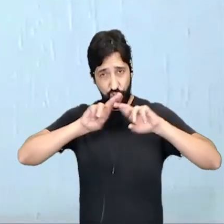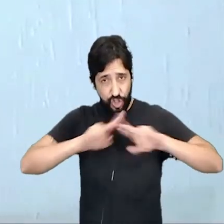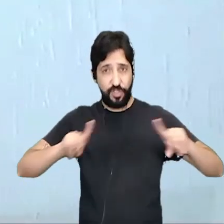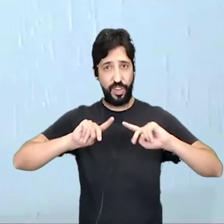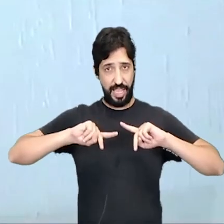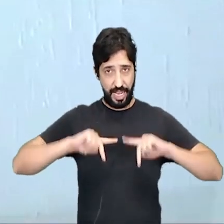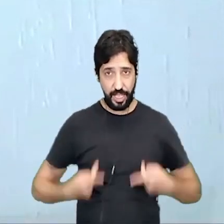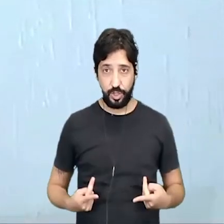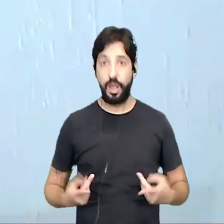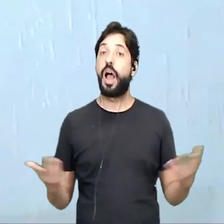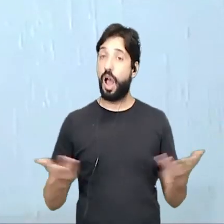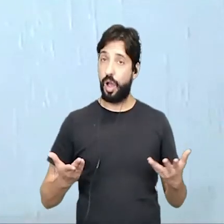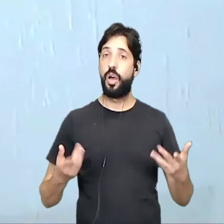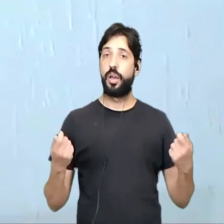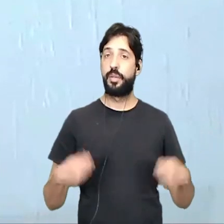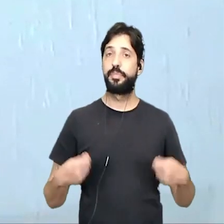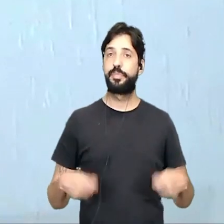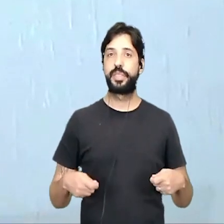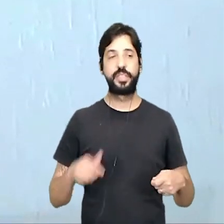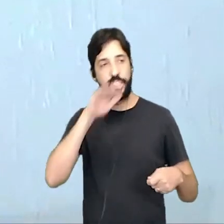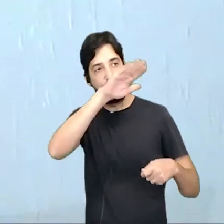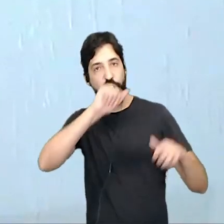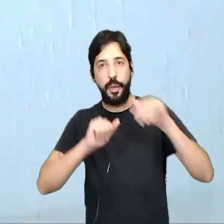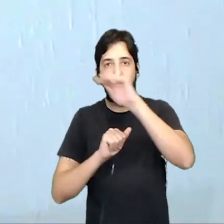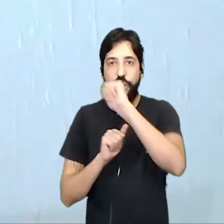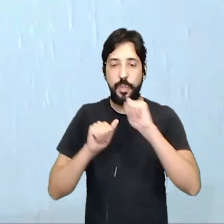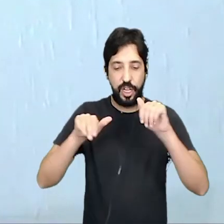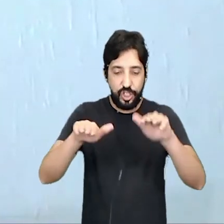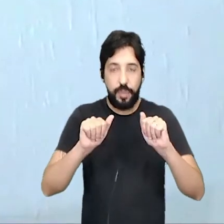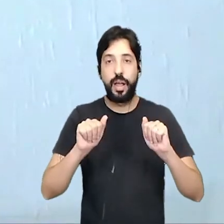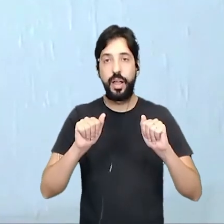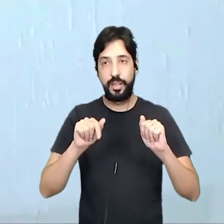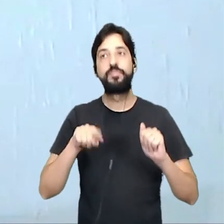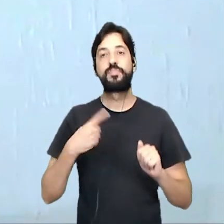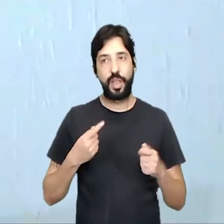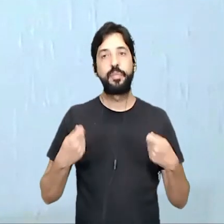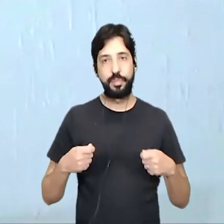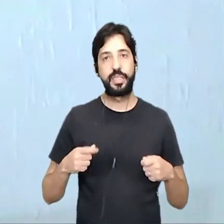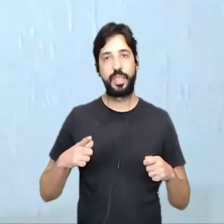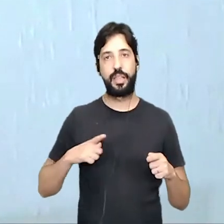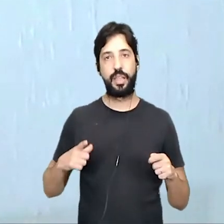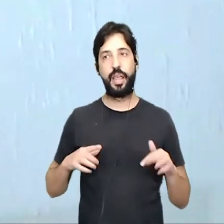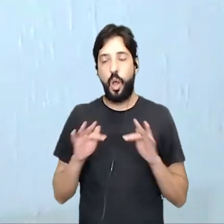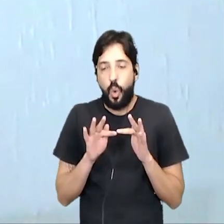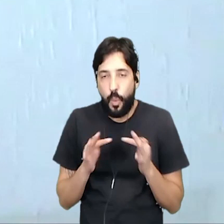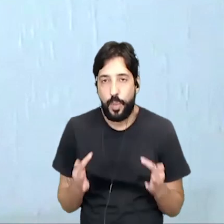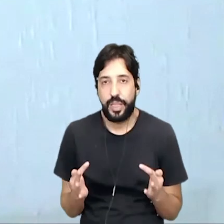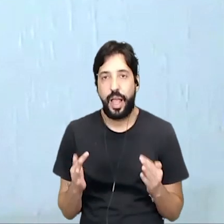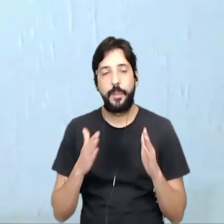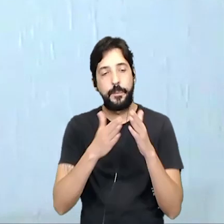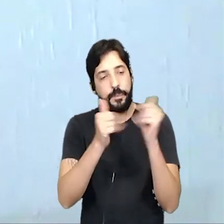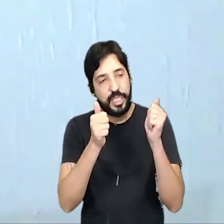é tudo que não é humano que nós temos agora que convocar e que a gente deveria ter